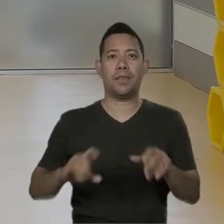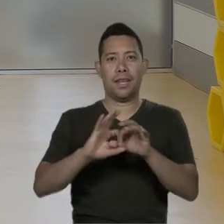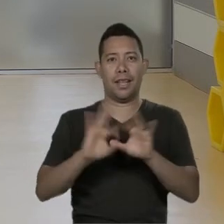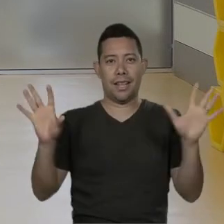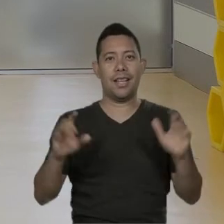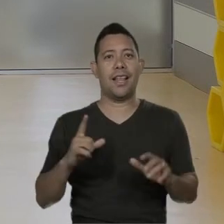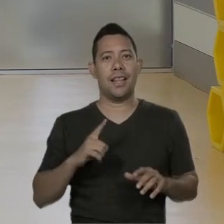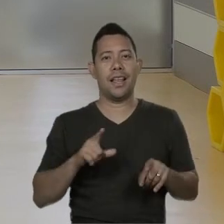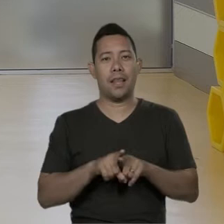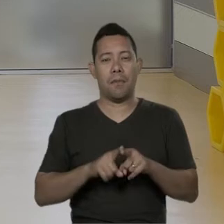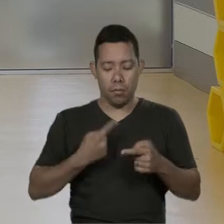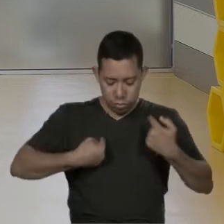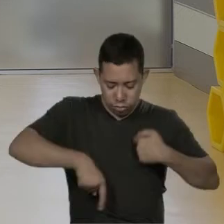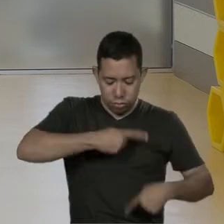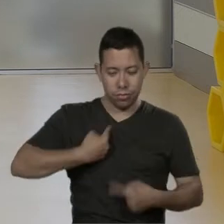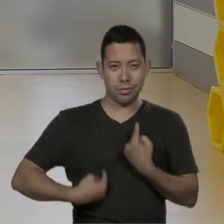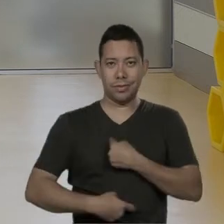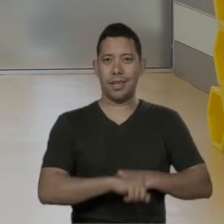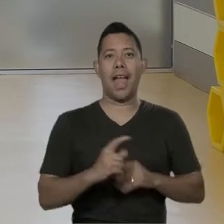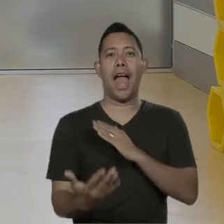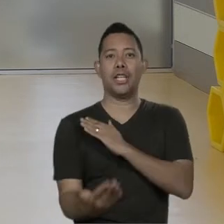Liberando endorfinas,